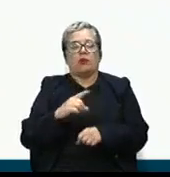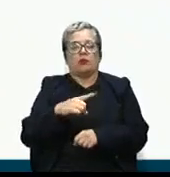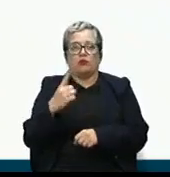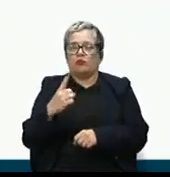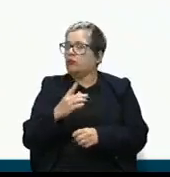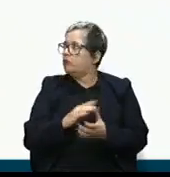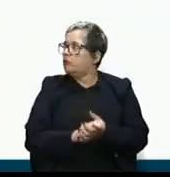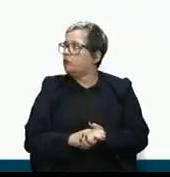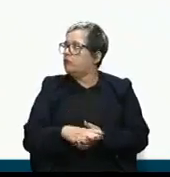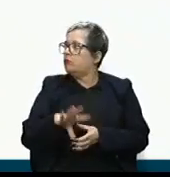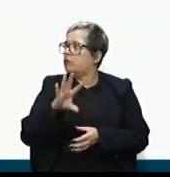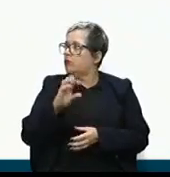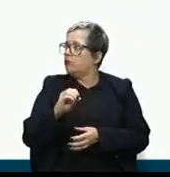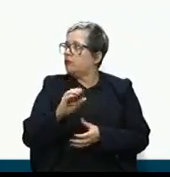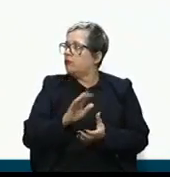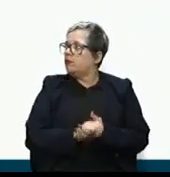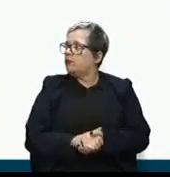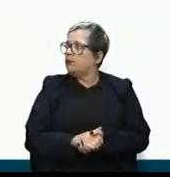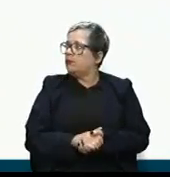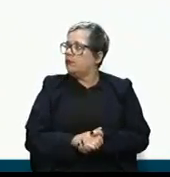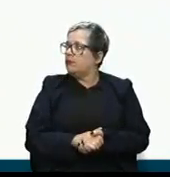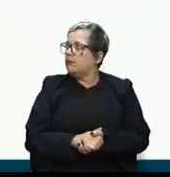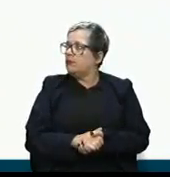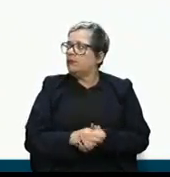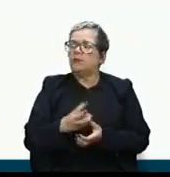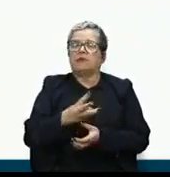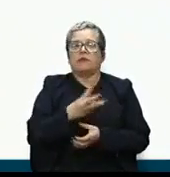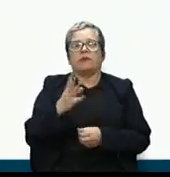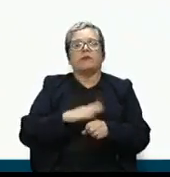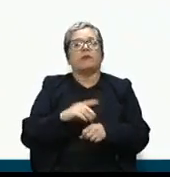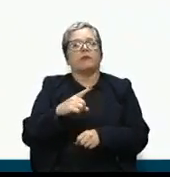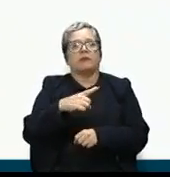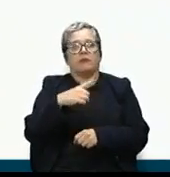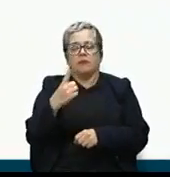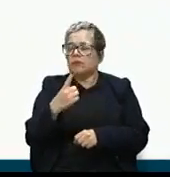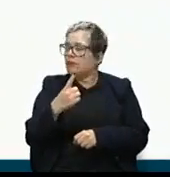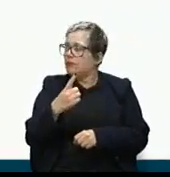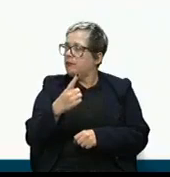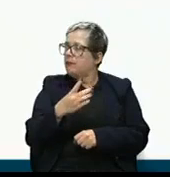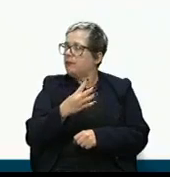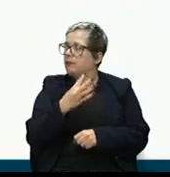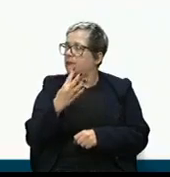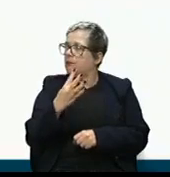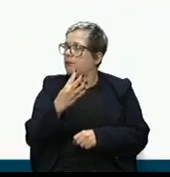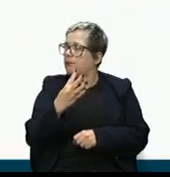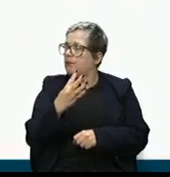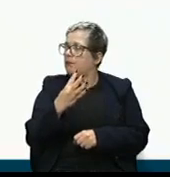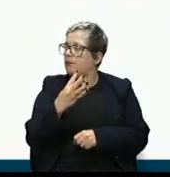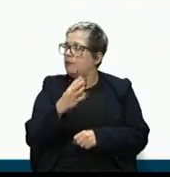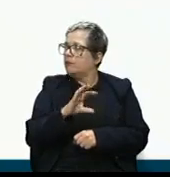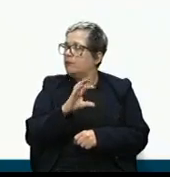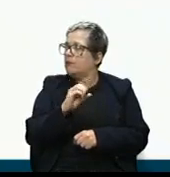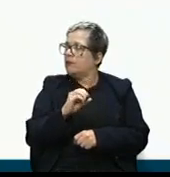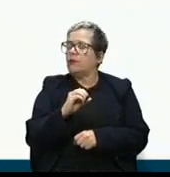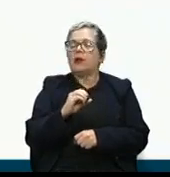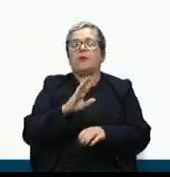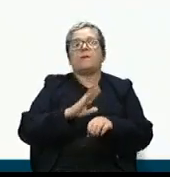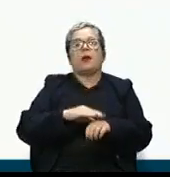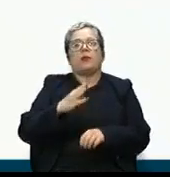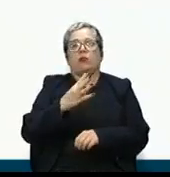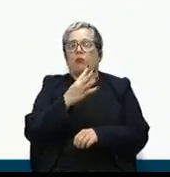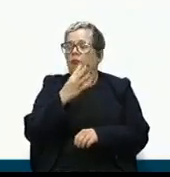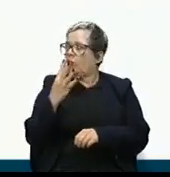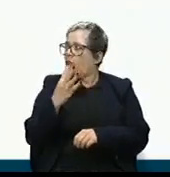1, 0. 3 mais 1, 4. 0 mais